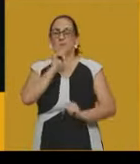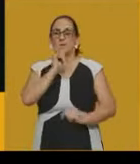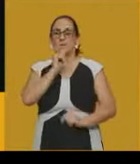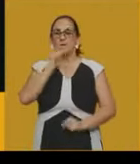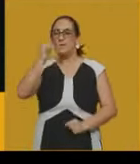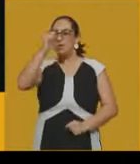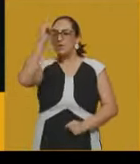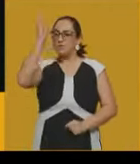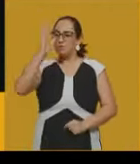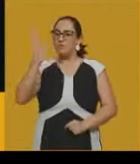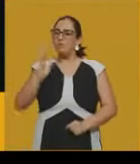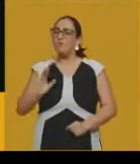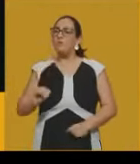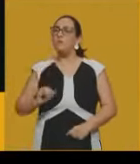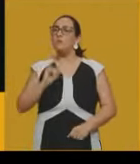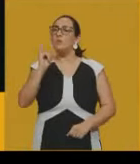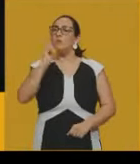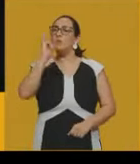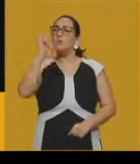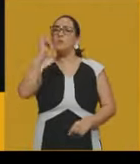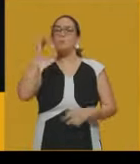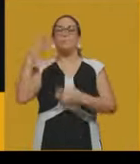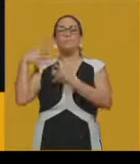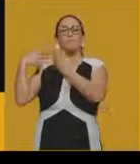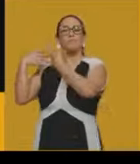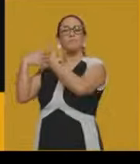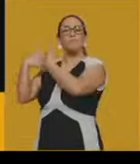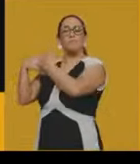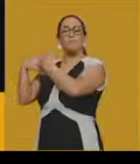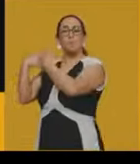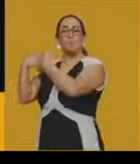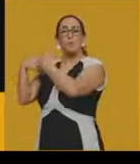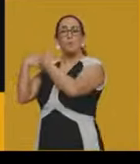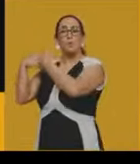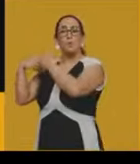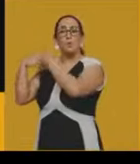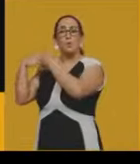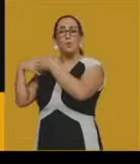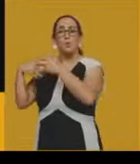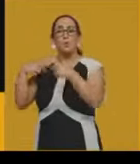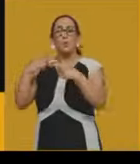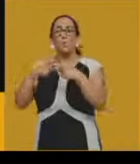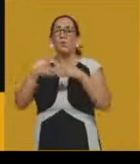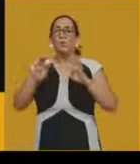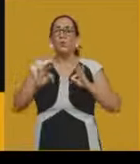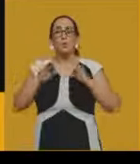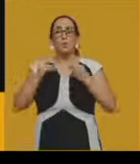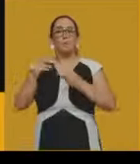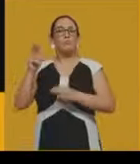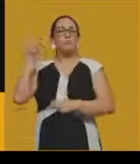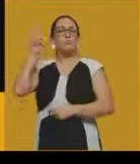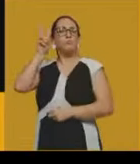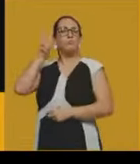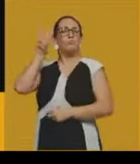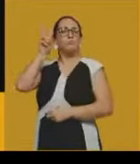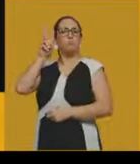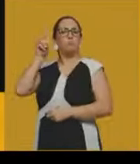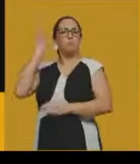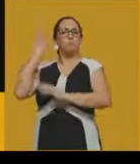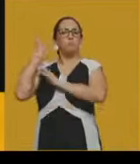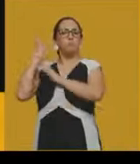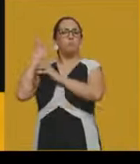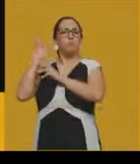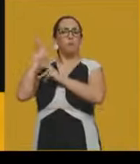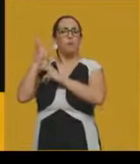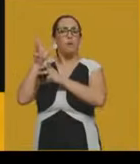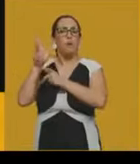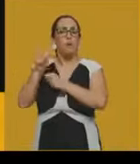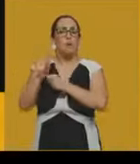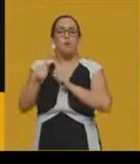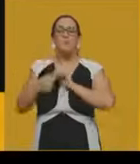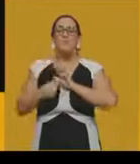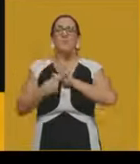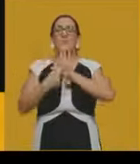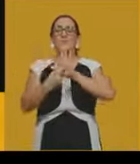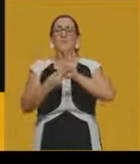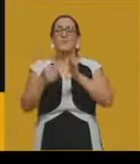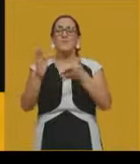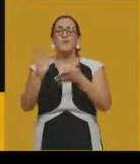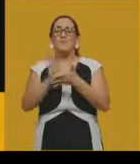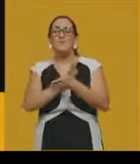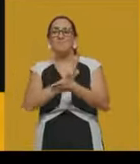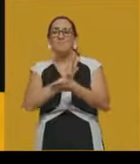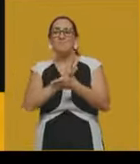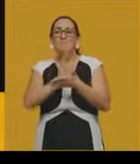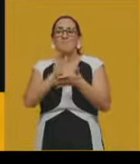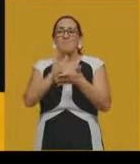refletir sobre isso, né? Porque todo esse nosso histórico, ele faz com que algumas situações, ainda que sejam